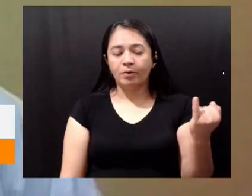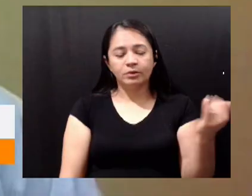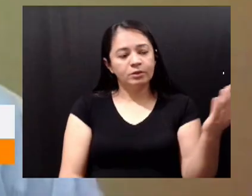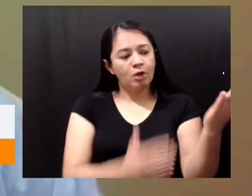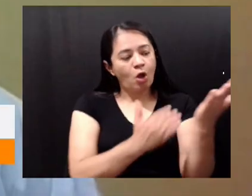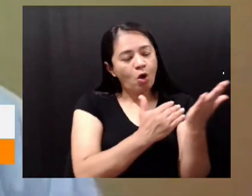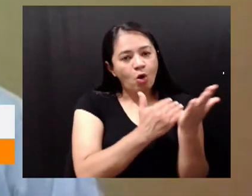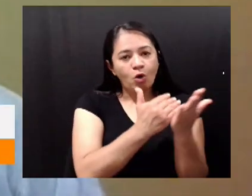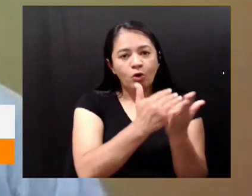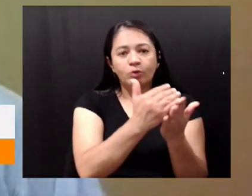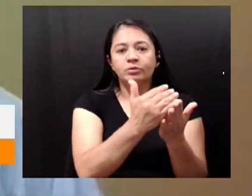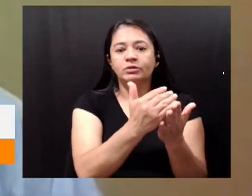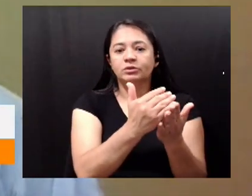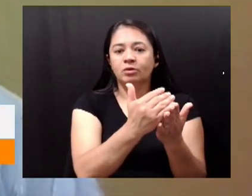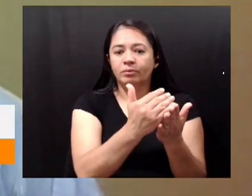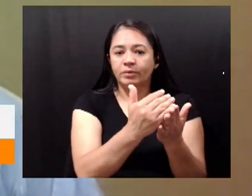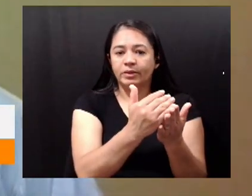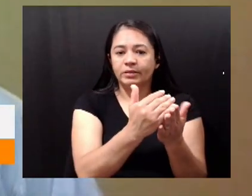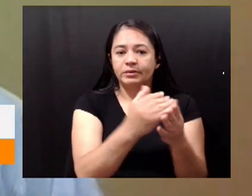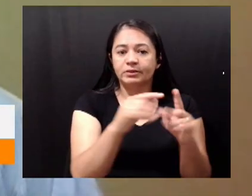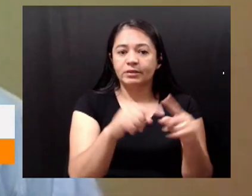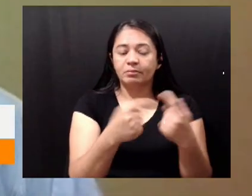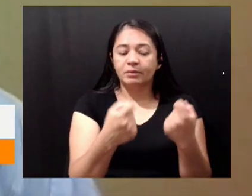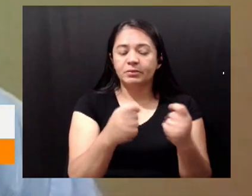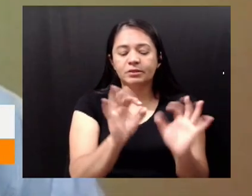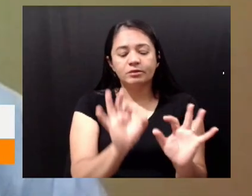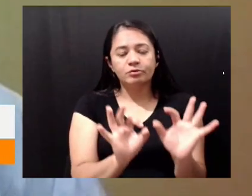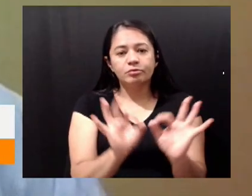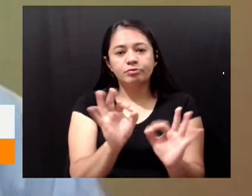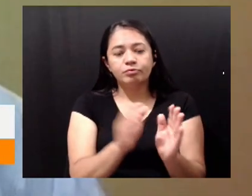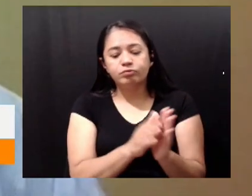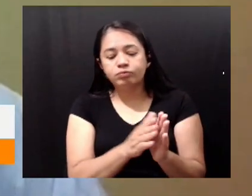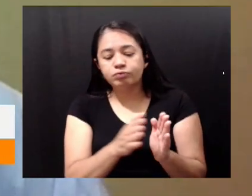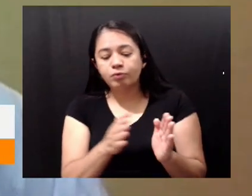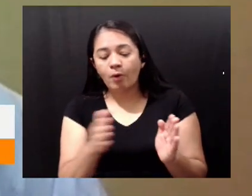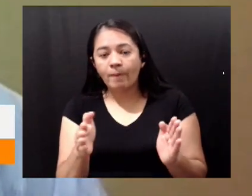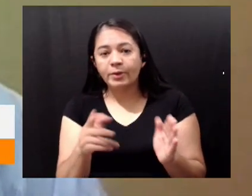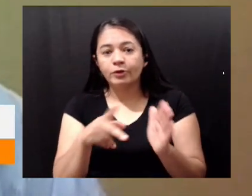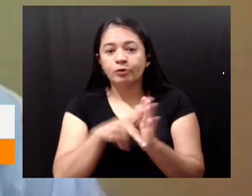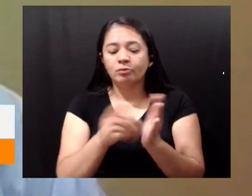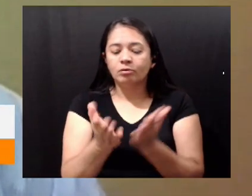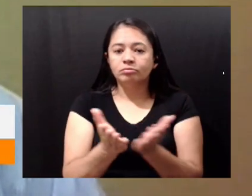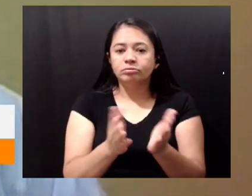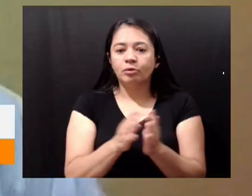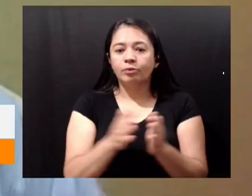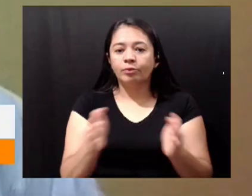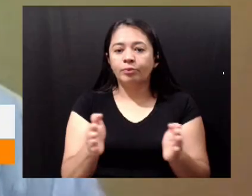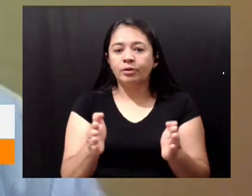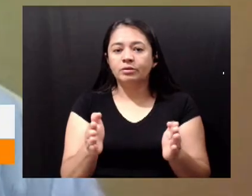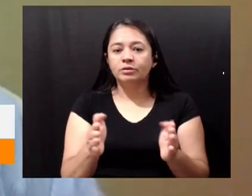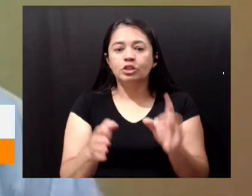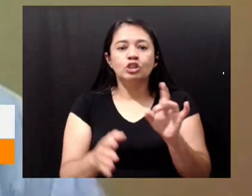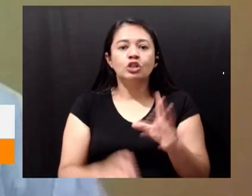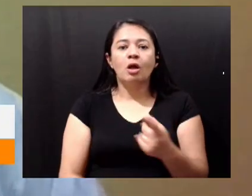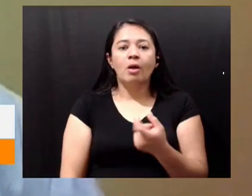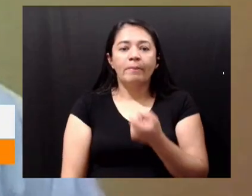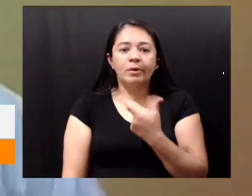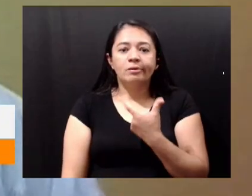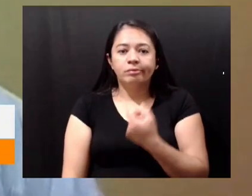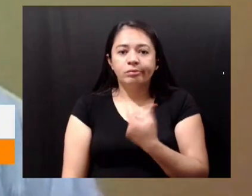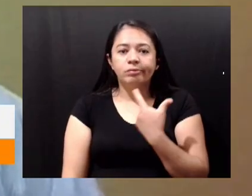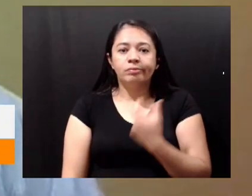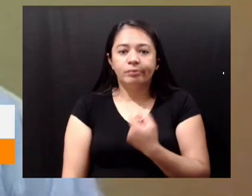estabelecer um plano do tratamento, né, e não apenas o medicamento, porque nós estamos, claro,